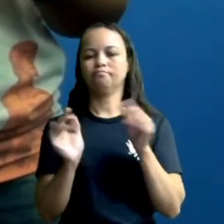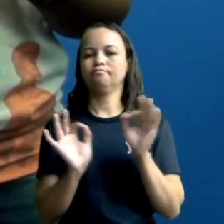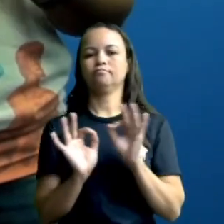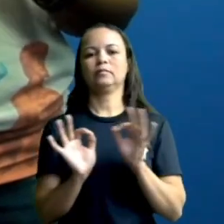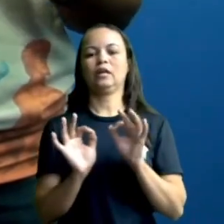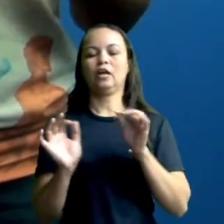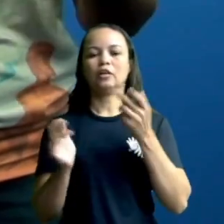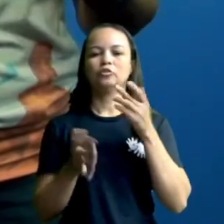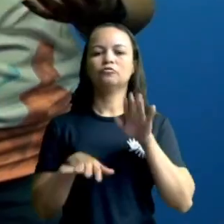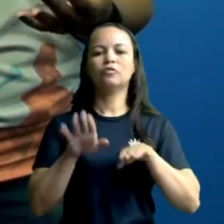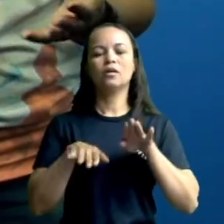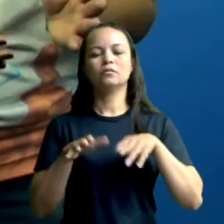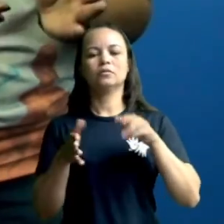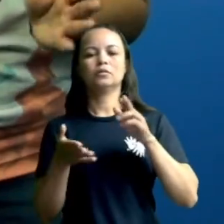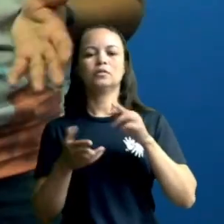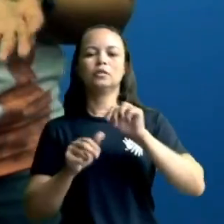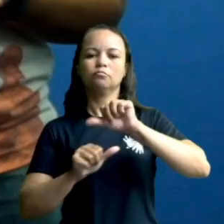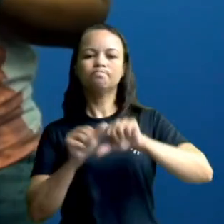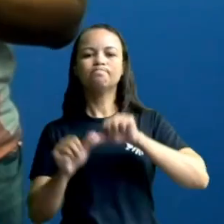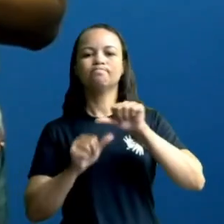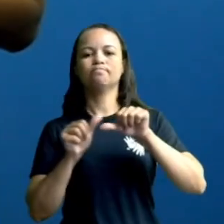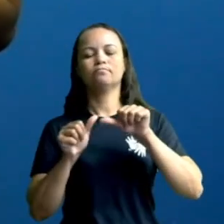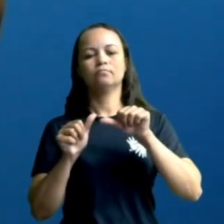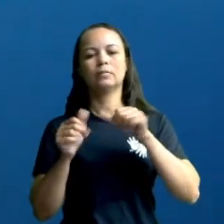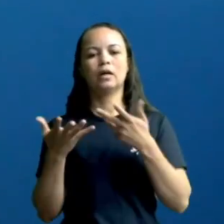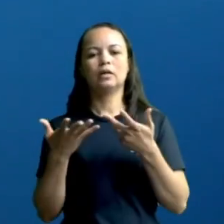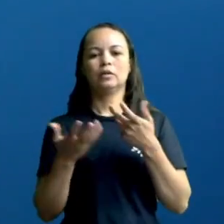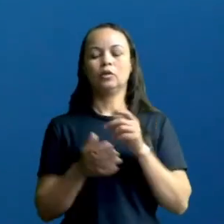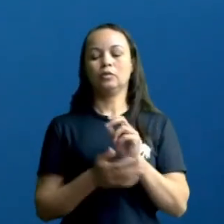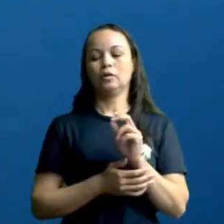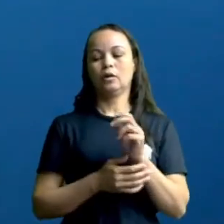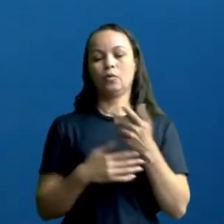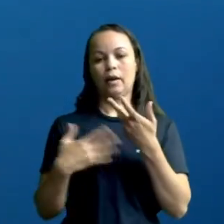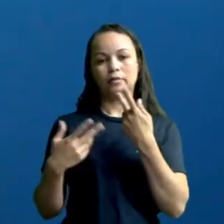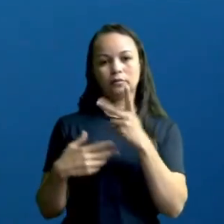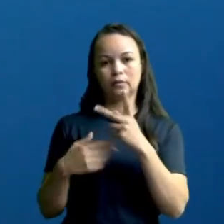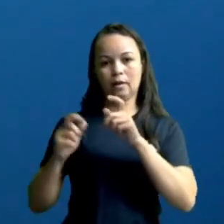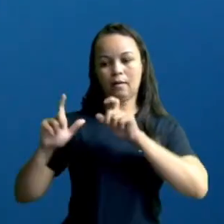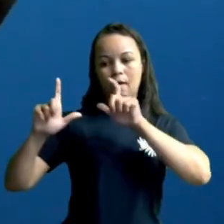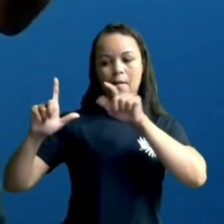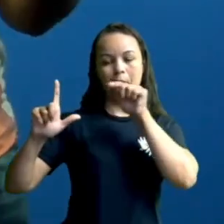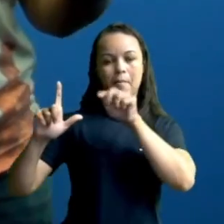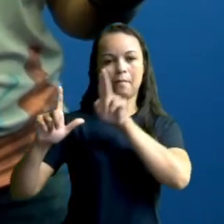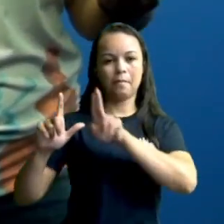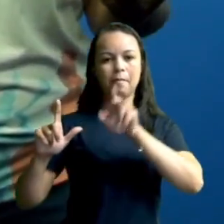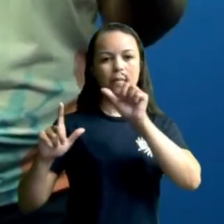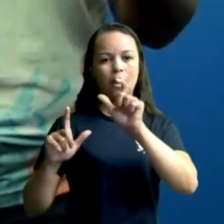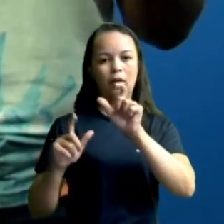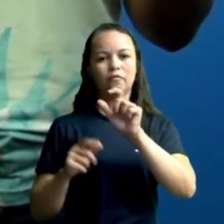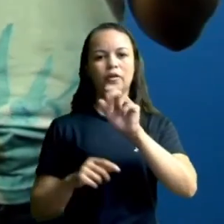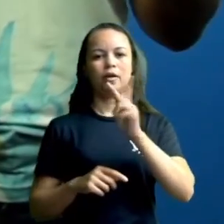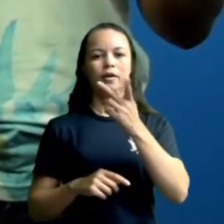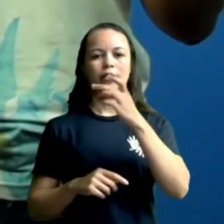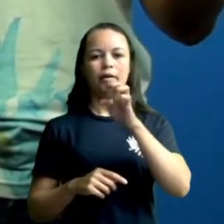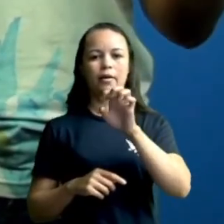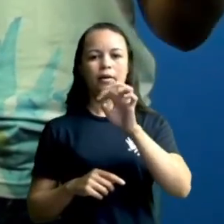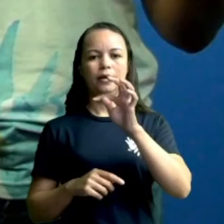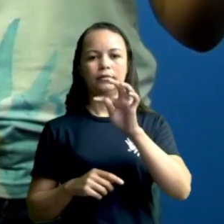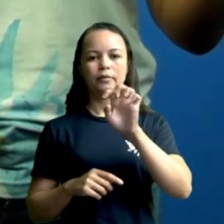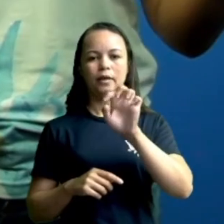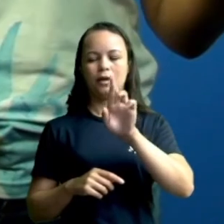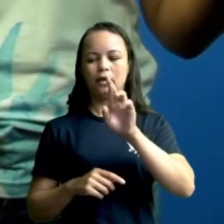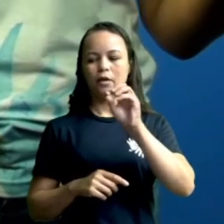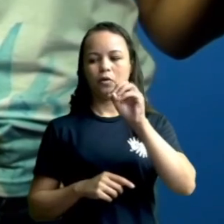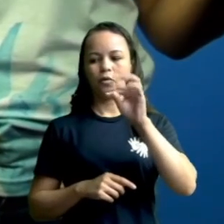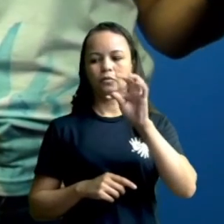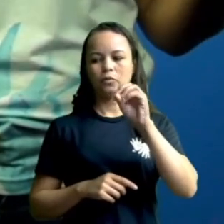vezes isso muda. E é o caso dos heterotônicos, certo? Que são palavras, ó, hétero